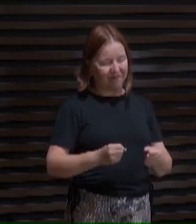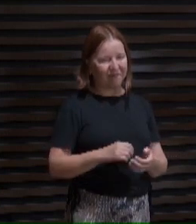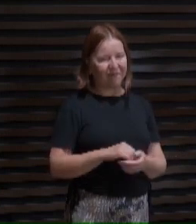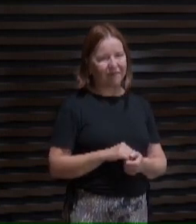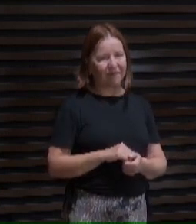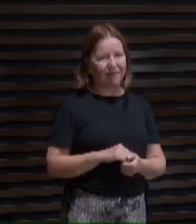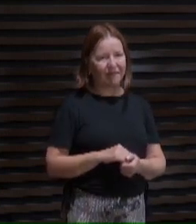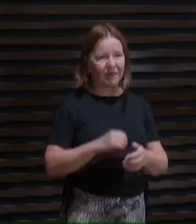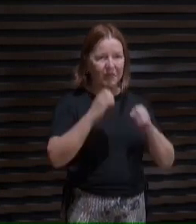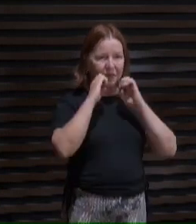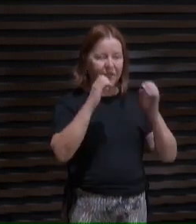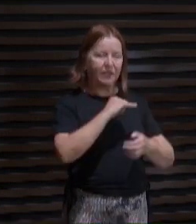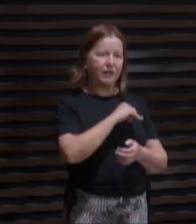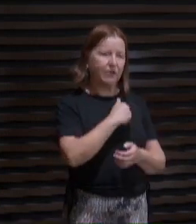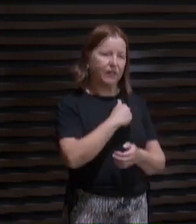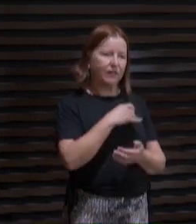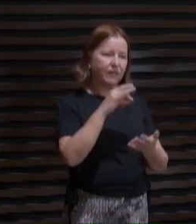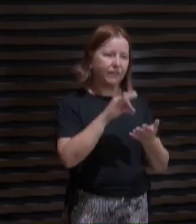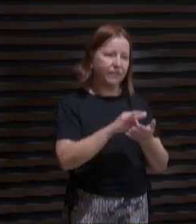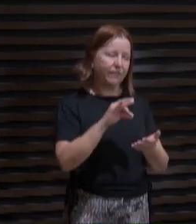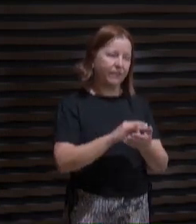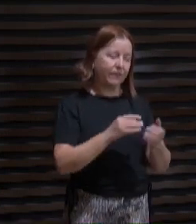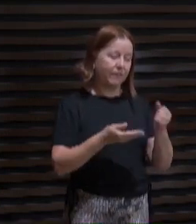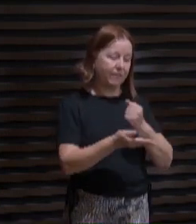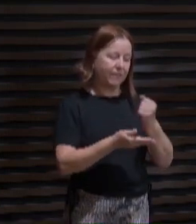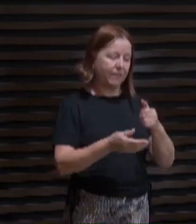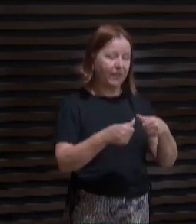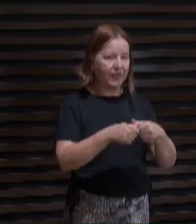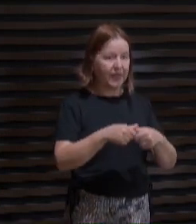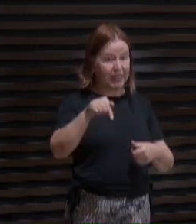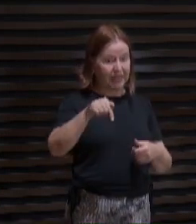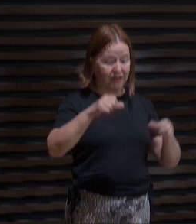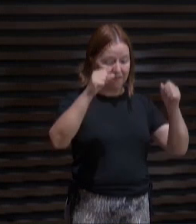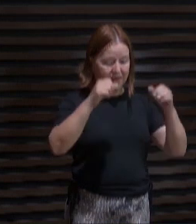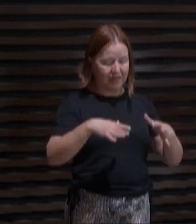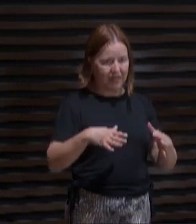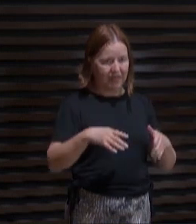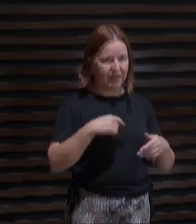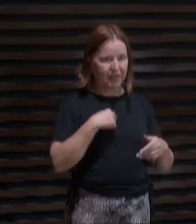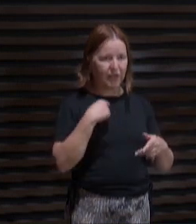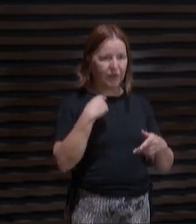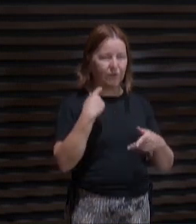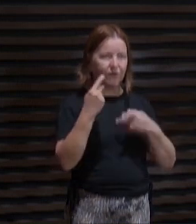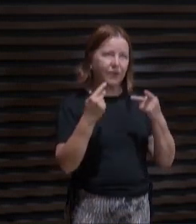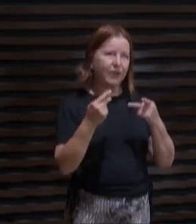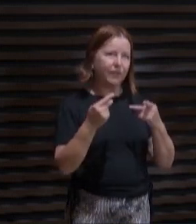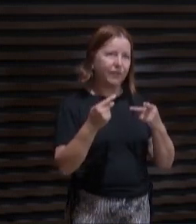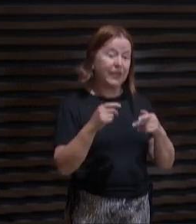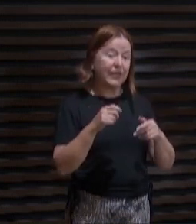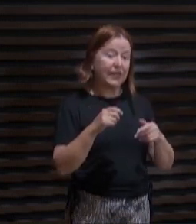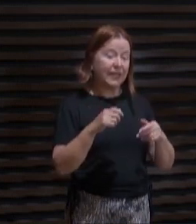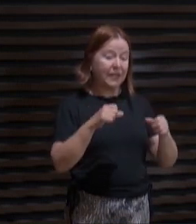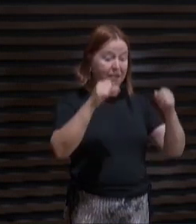O Evangelho de João é realmente baseado nesses 7 sinais que eu chamo de sinais